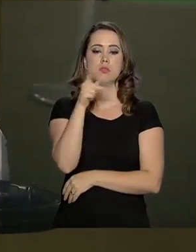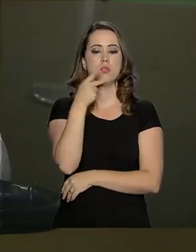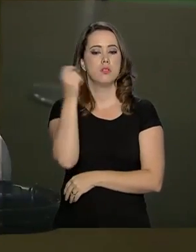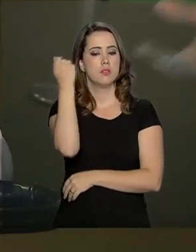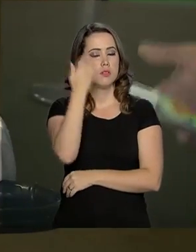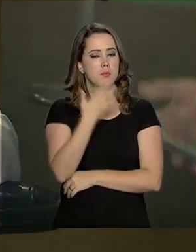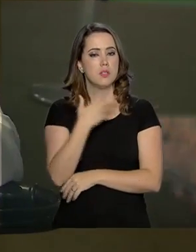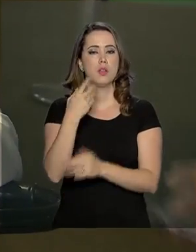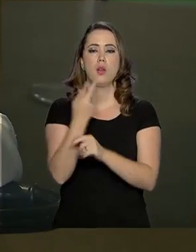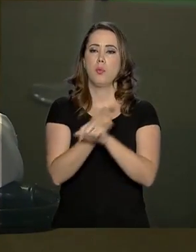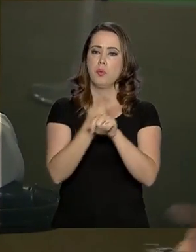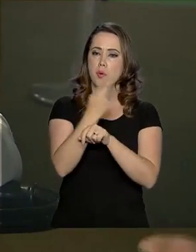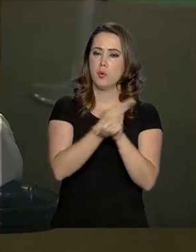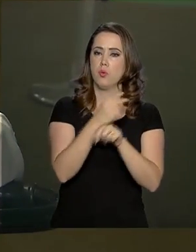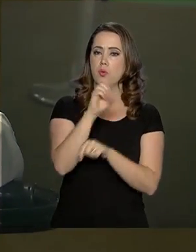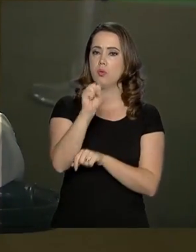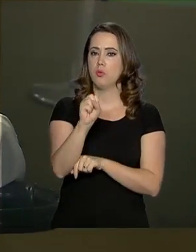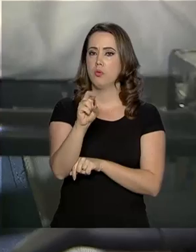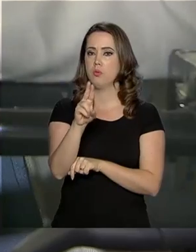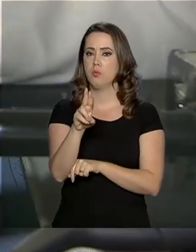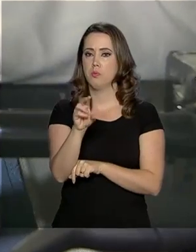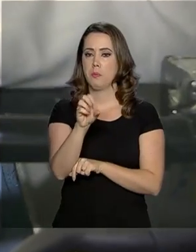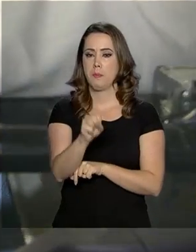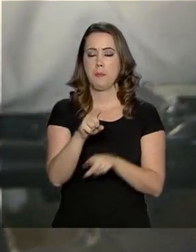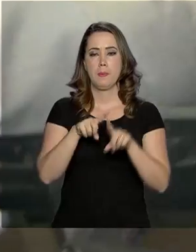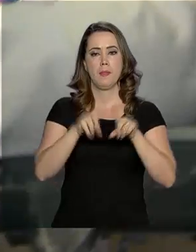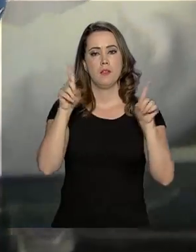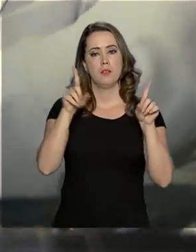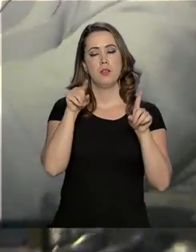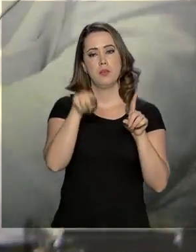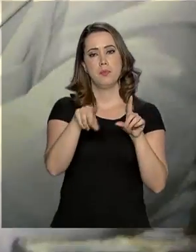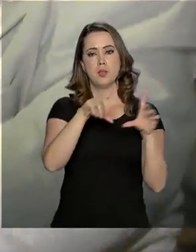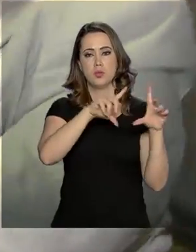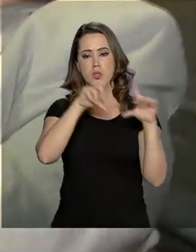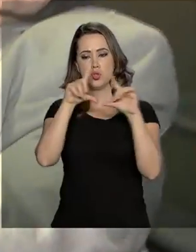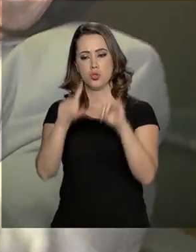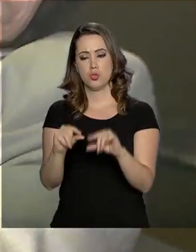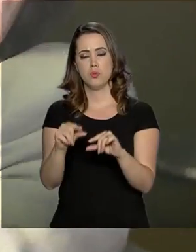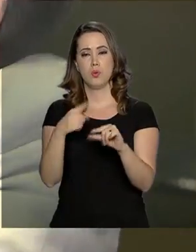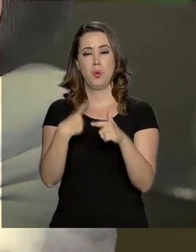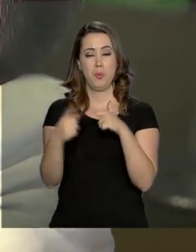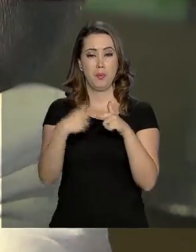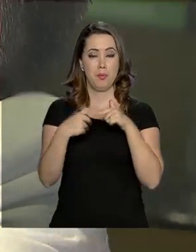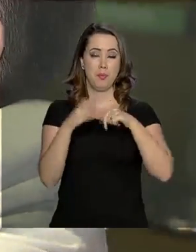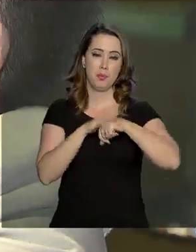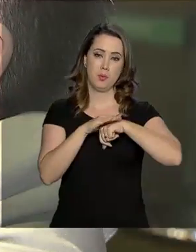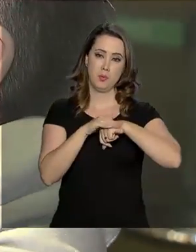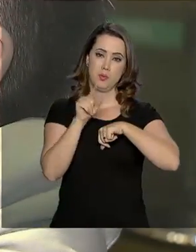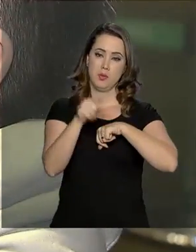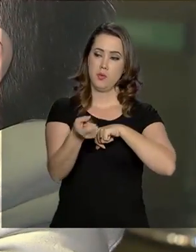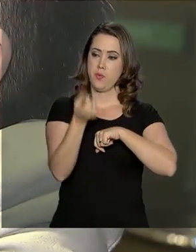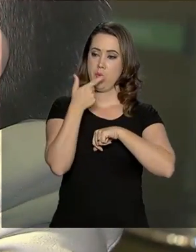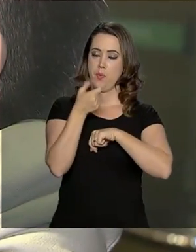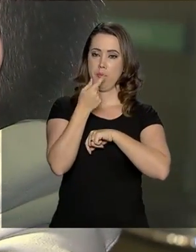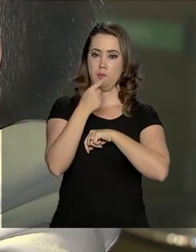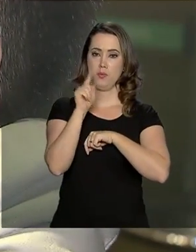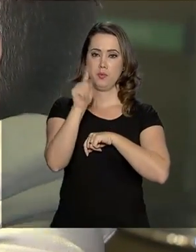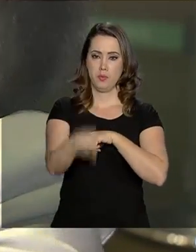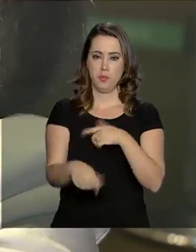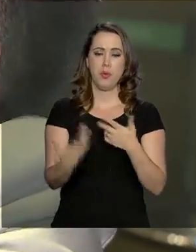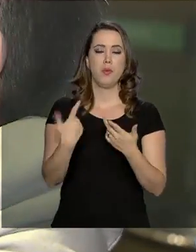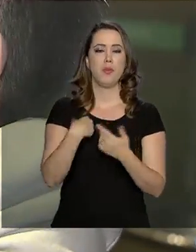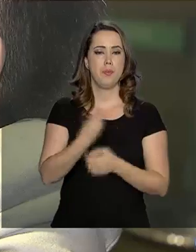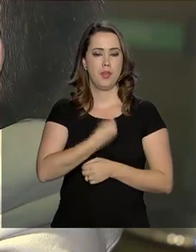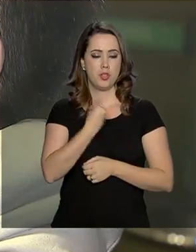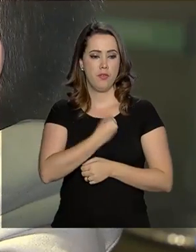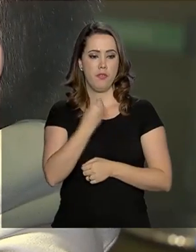que recorreu ao Sistema Único de Saúde. Mais do que amenizar os sintomas da doença, para ele o medicamento é questão